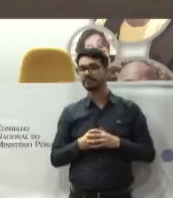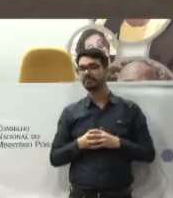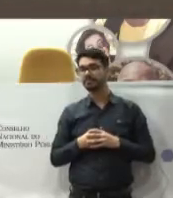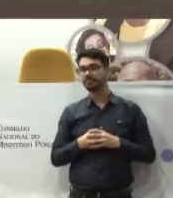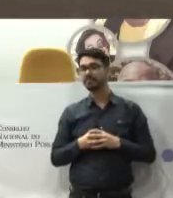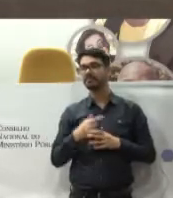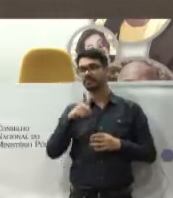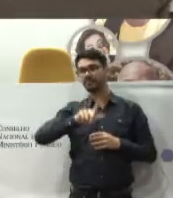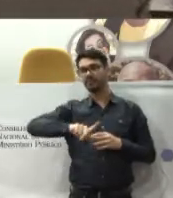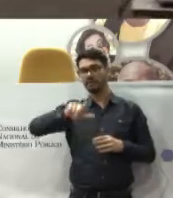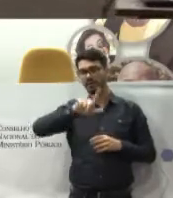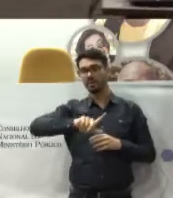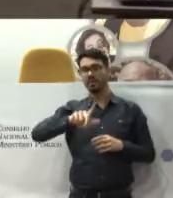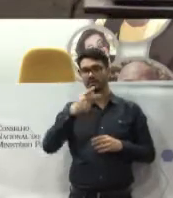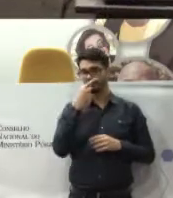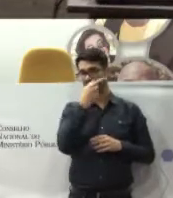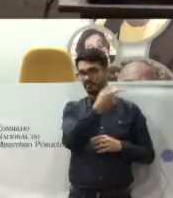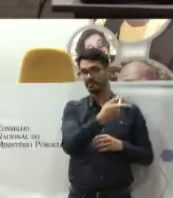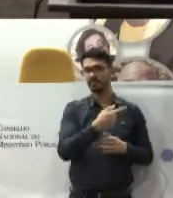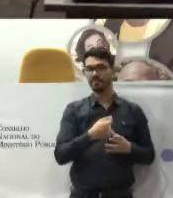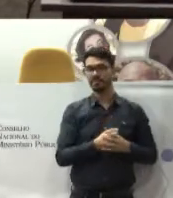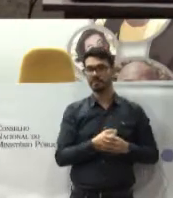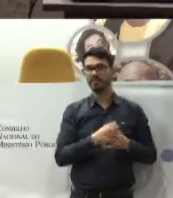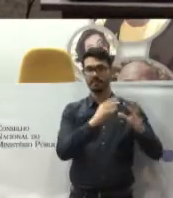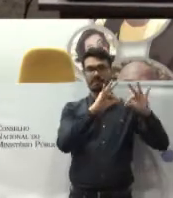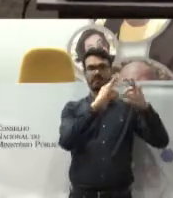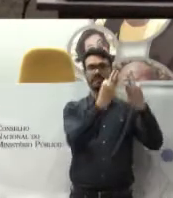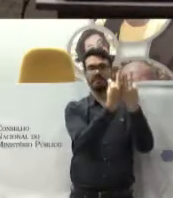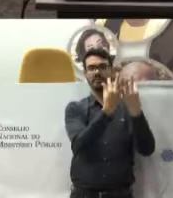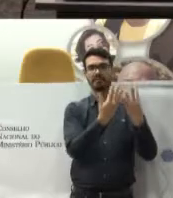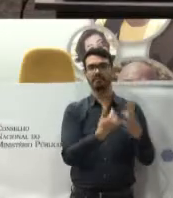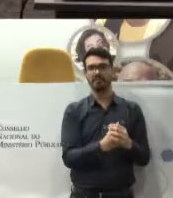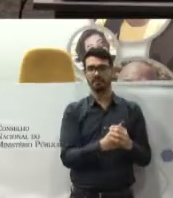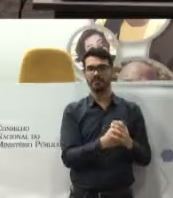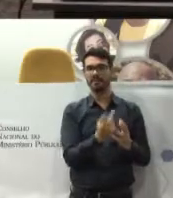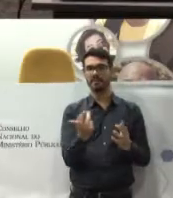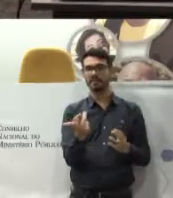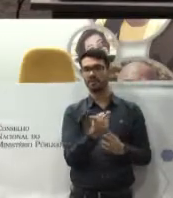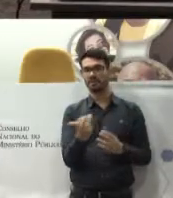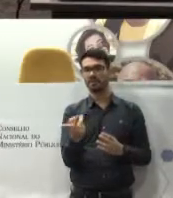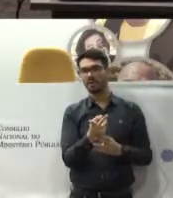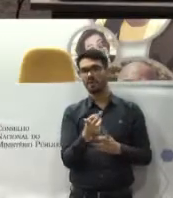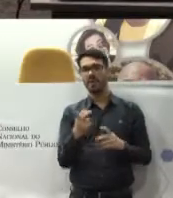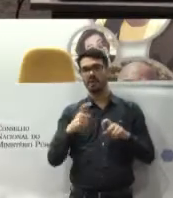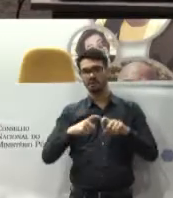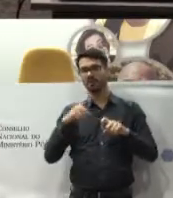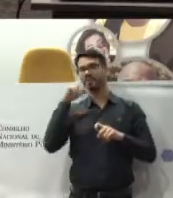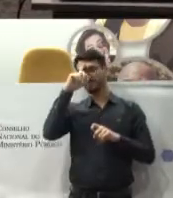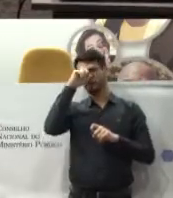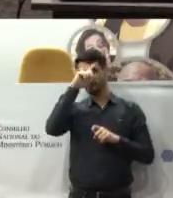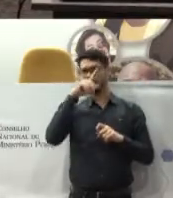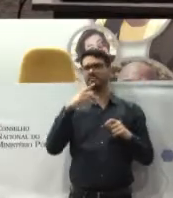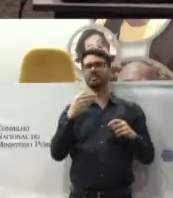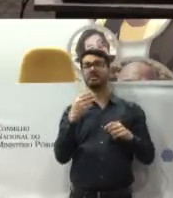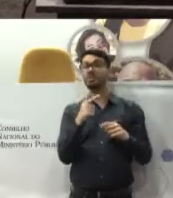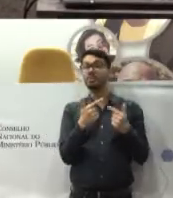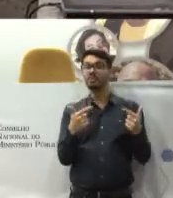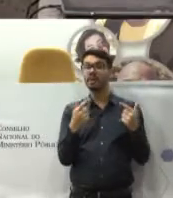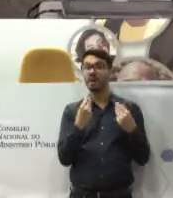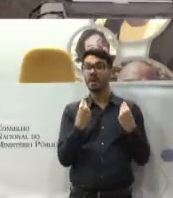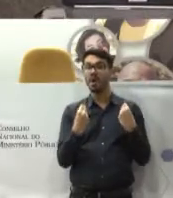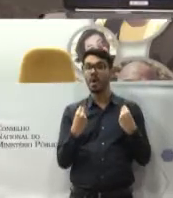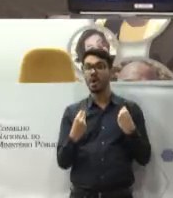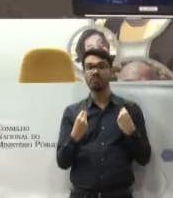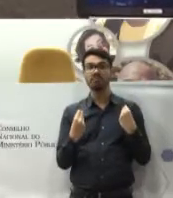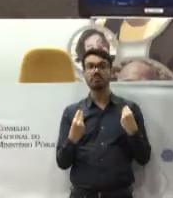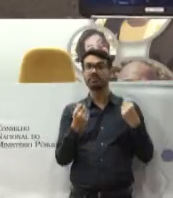É claro que, se você fala para a família, né, daqueles dois pacientes, é muito difícil. A gente não tem como vender